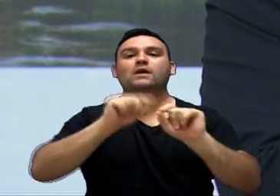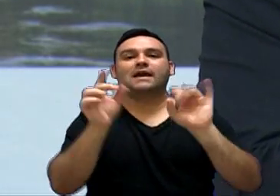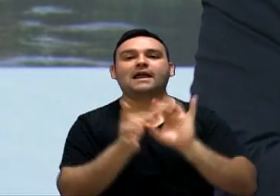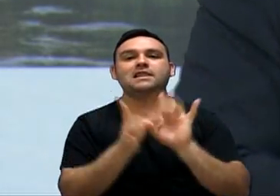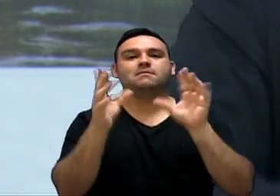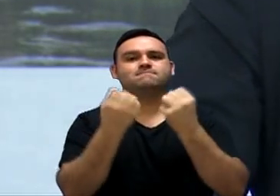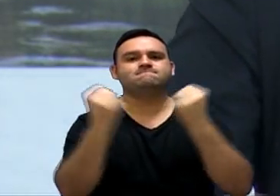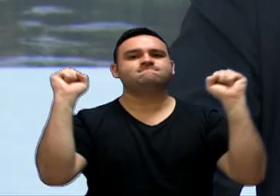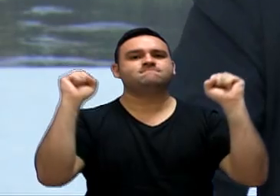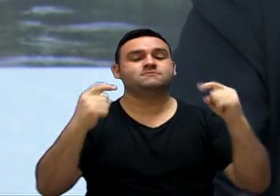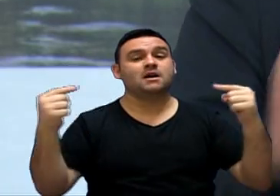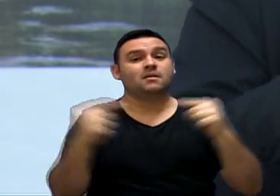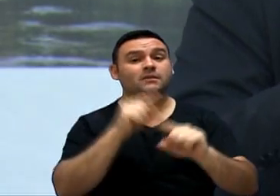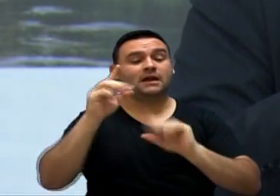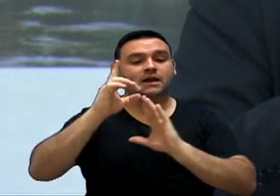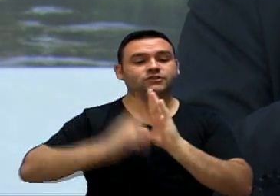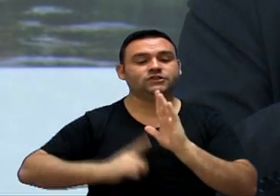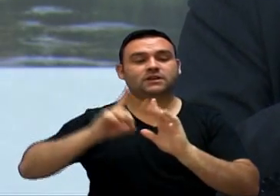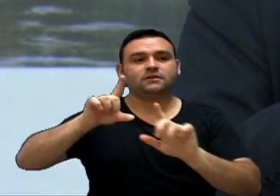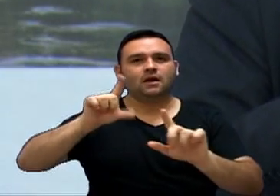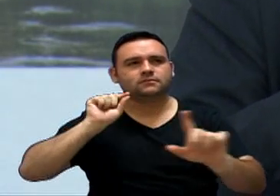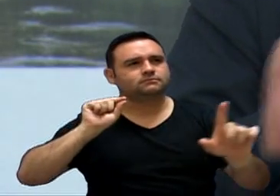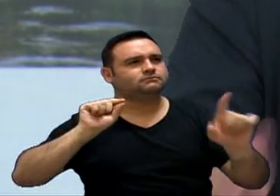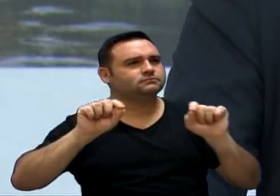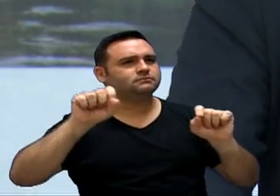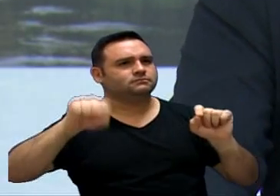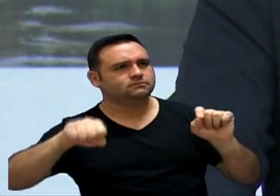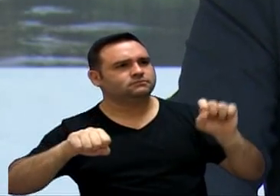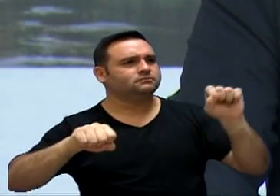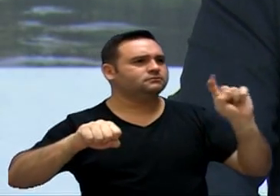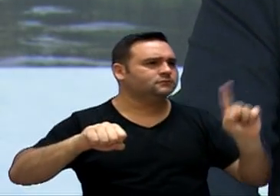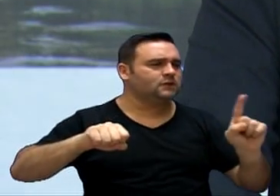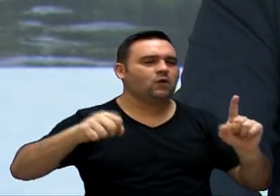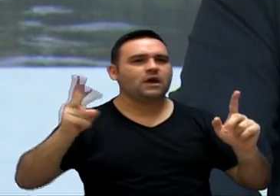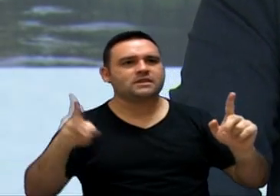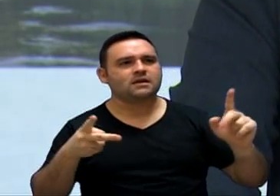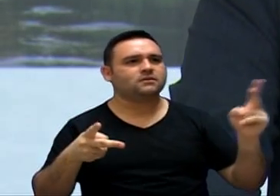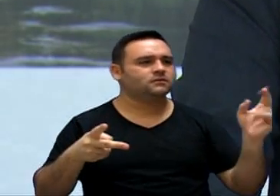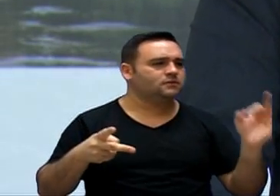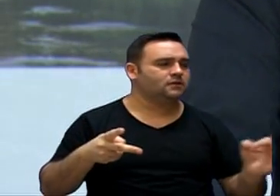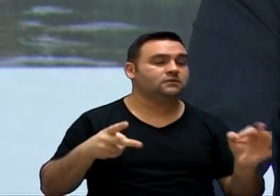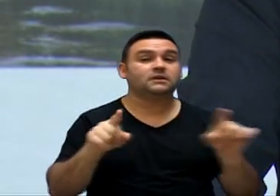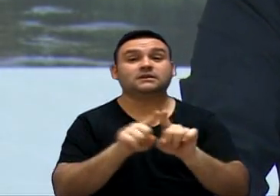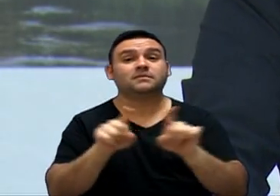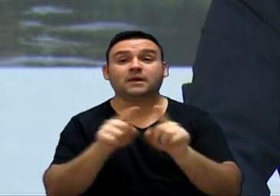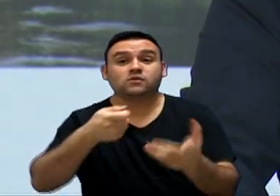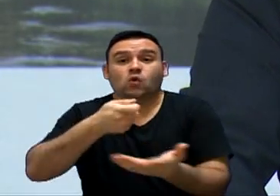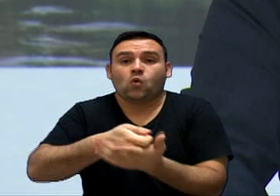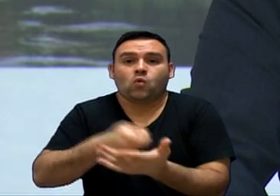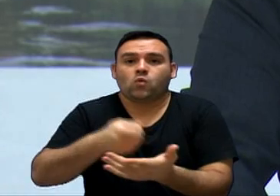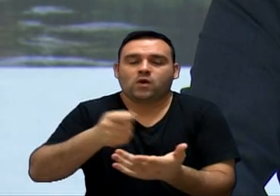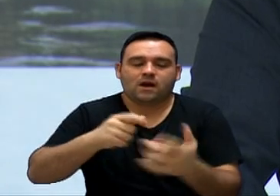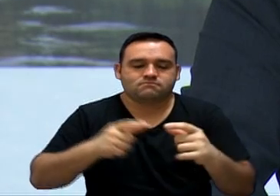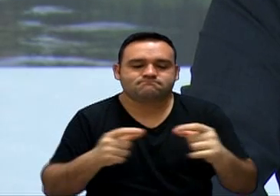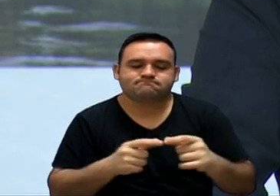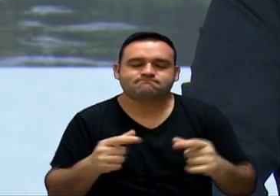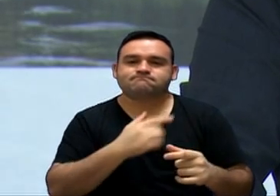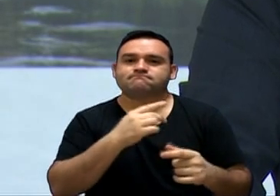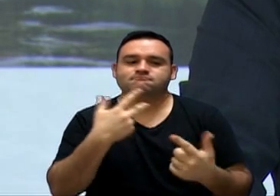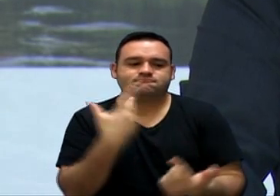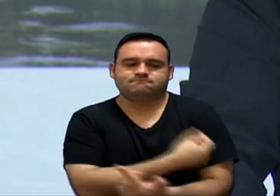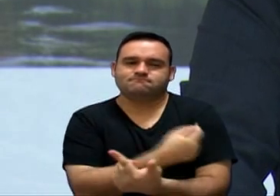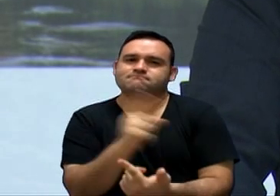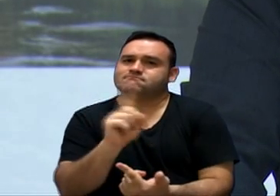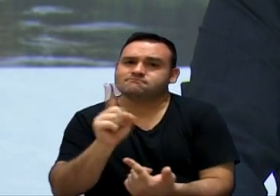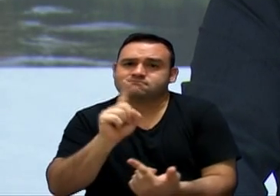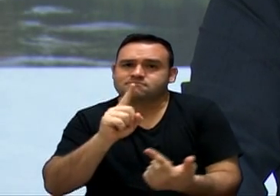liberdade. Tem a ver com o direito de escolha e não a obrigatoriedade do... A não obrigatoriedade do passaporte sanitário é